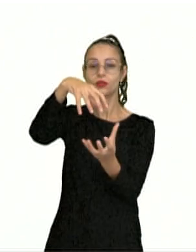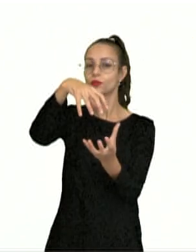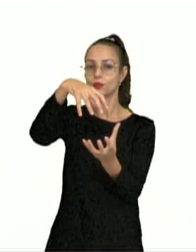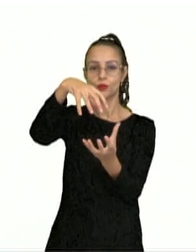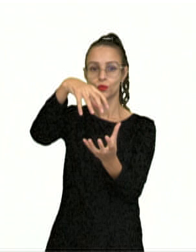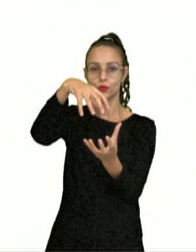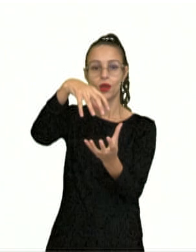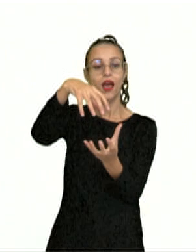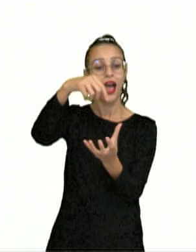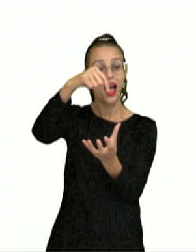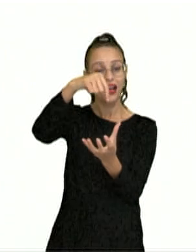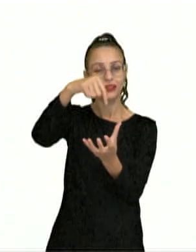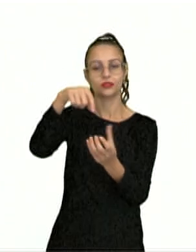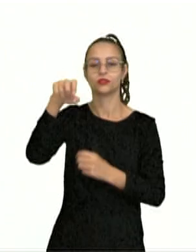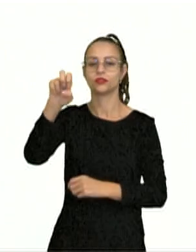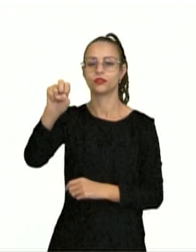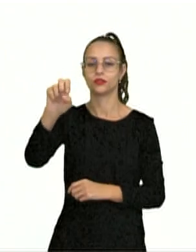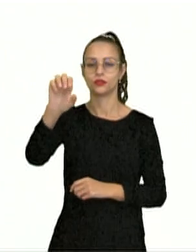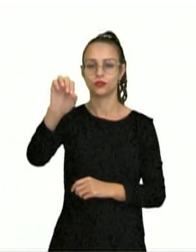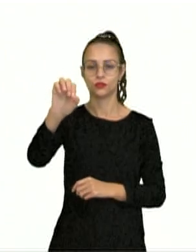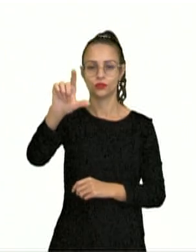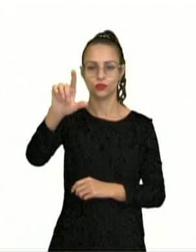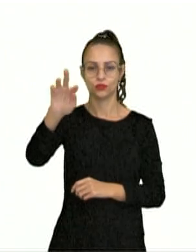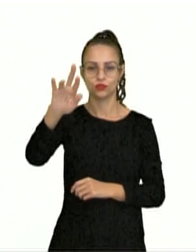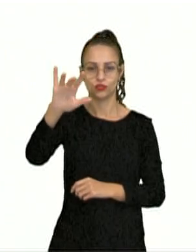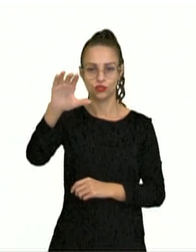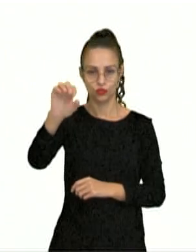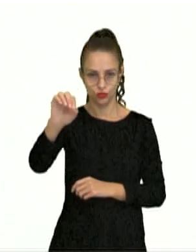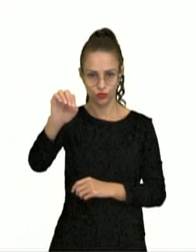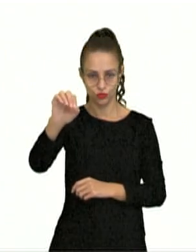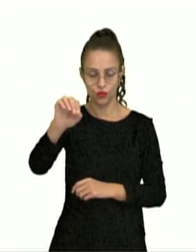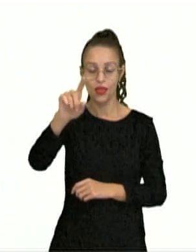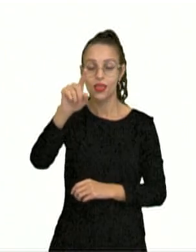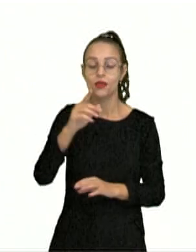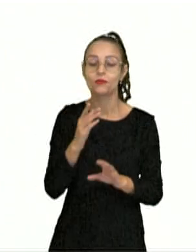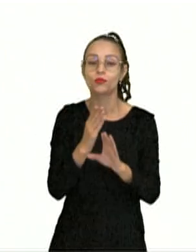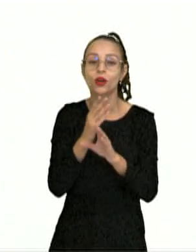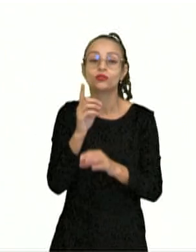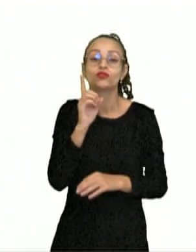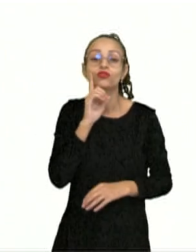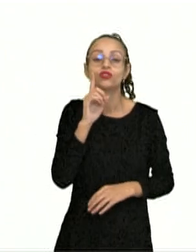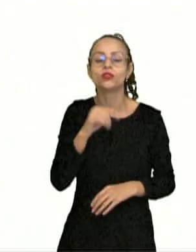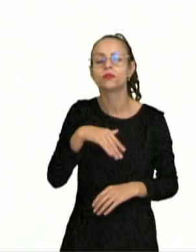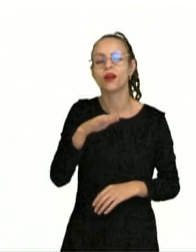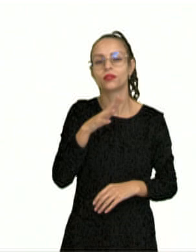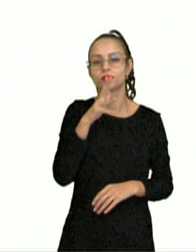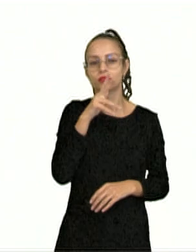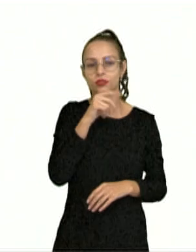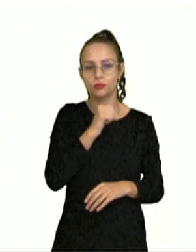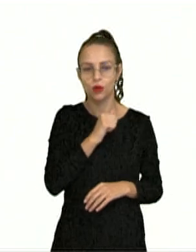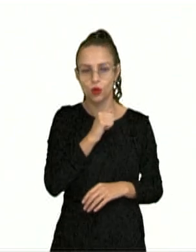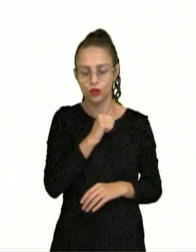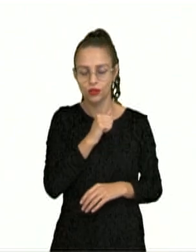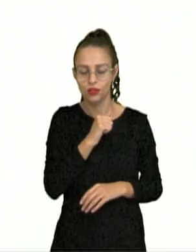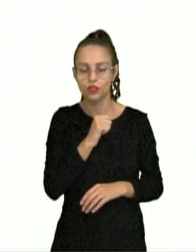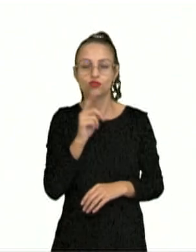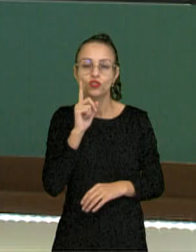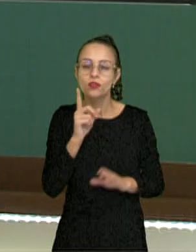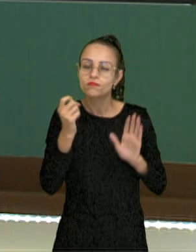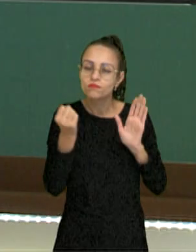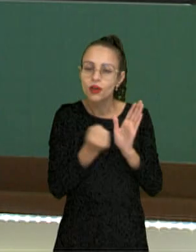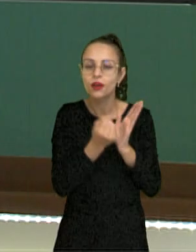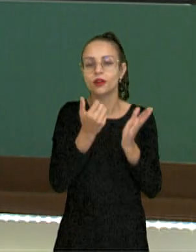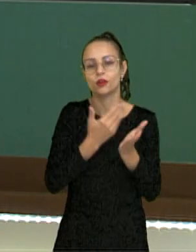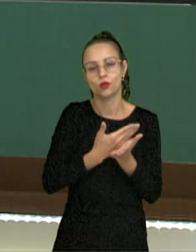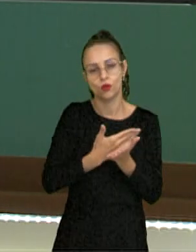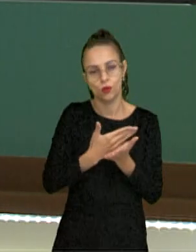ser solstício de verão, tá? É quando os dias ficam longos. O dia que marca o início ali do verão